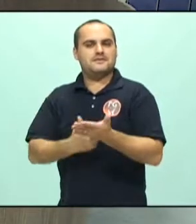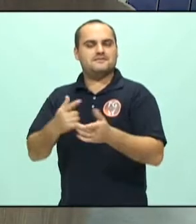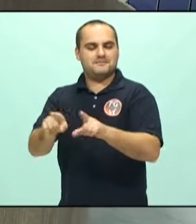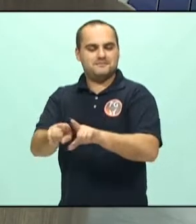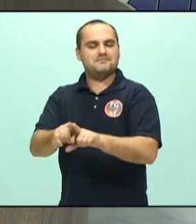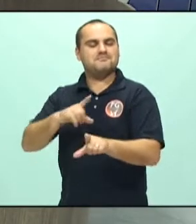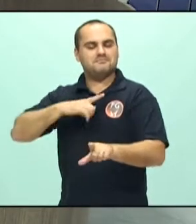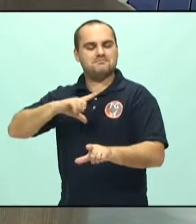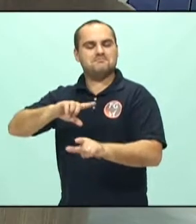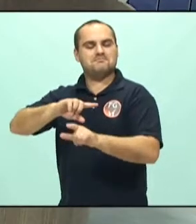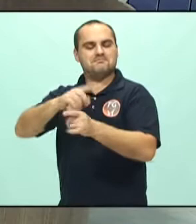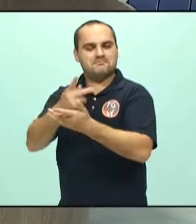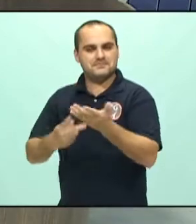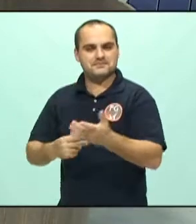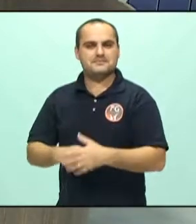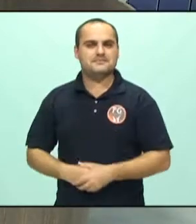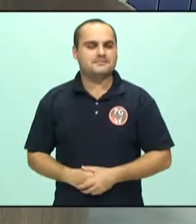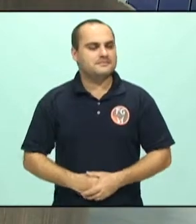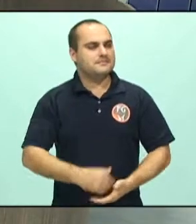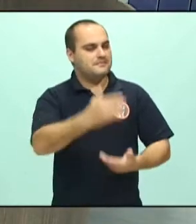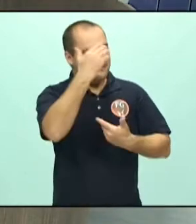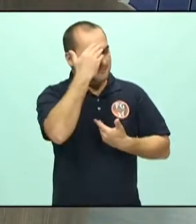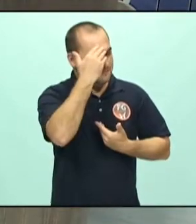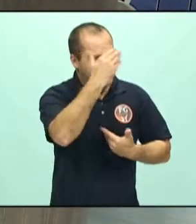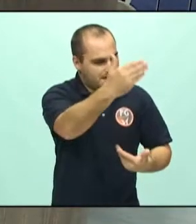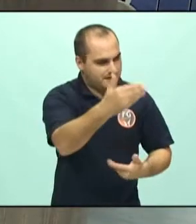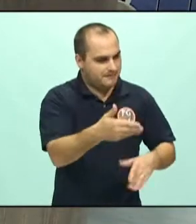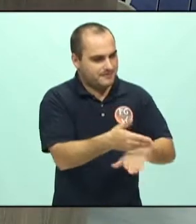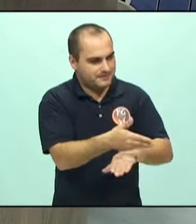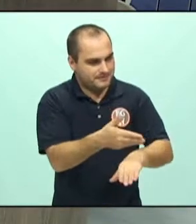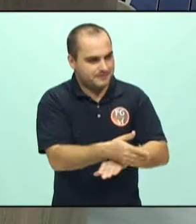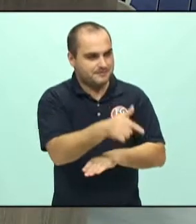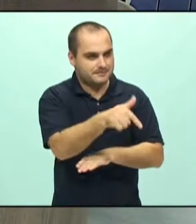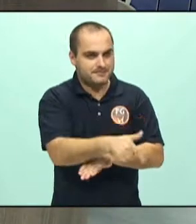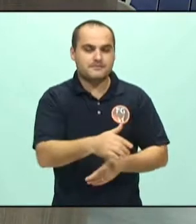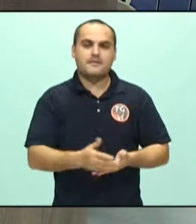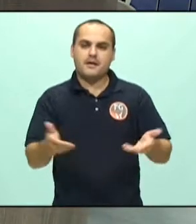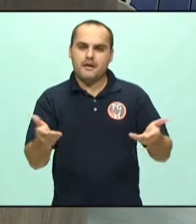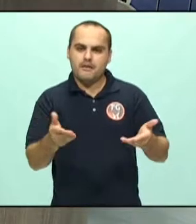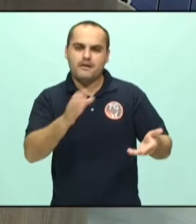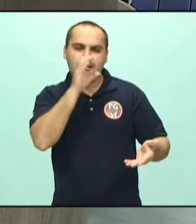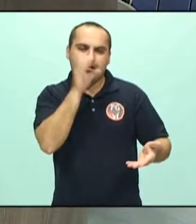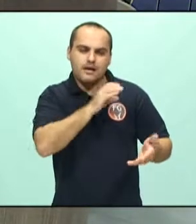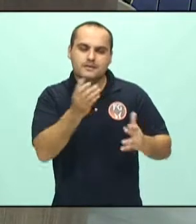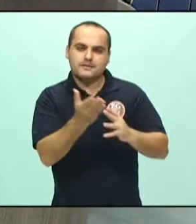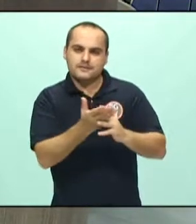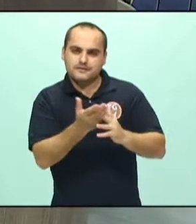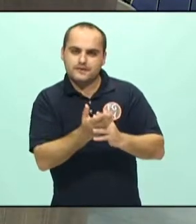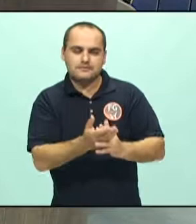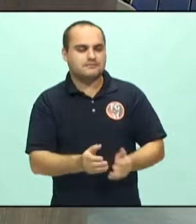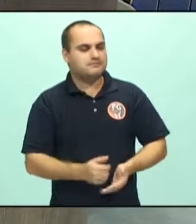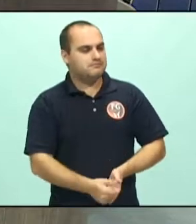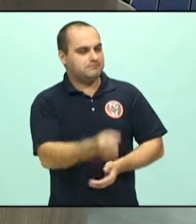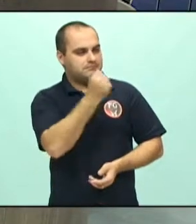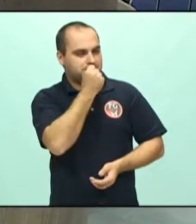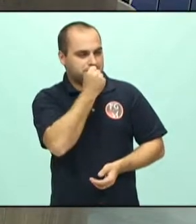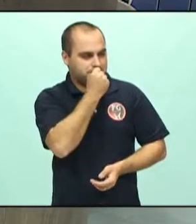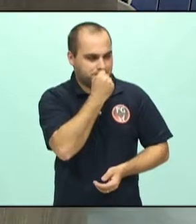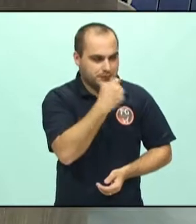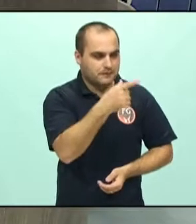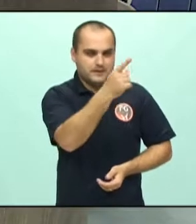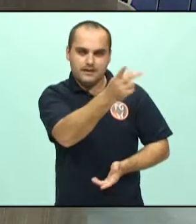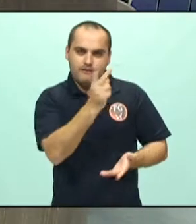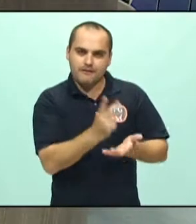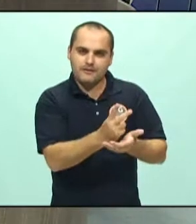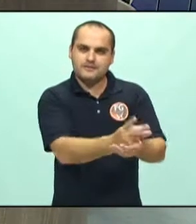Evelyn, muito obrigado pela participação aqui no programa. Nós vamos chamar um rápido intervalo e sucesso. E que você continue assim